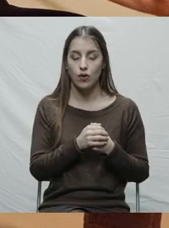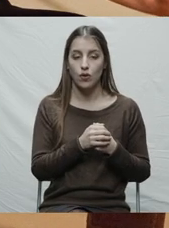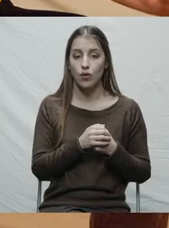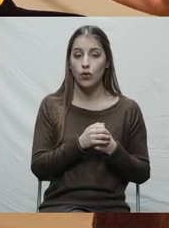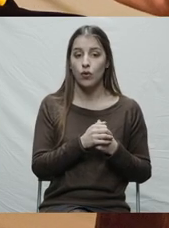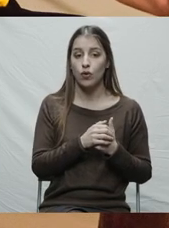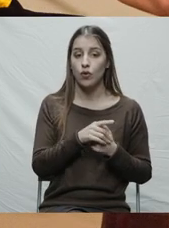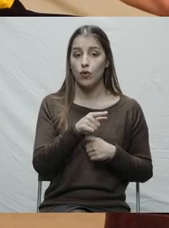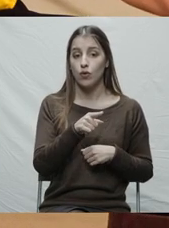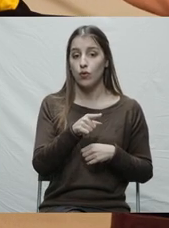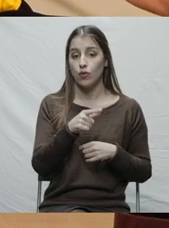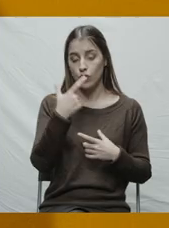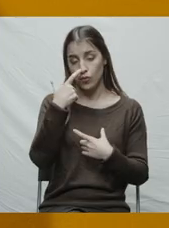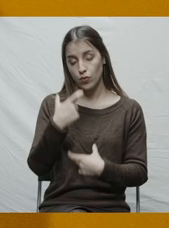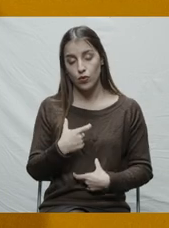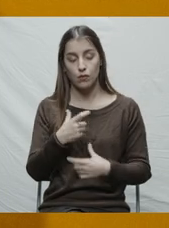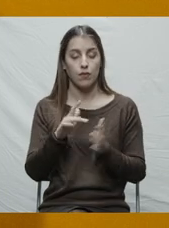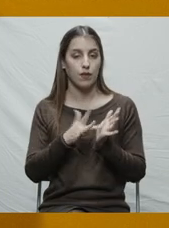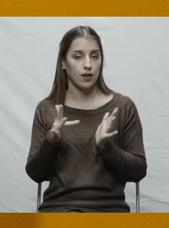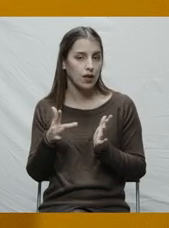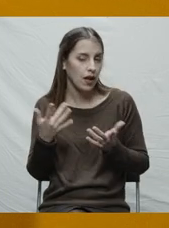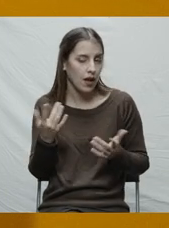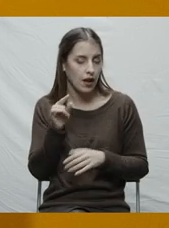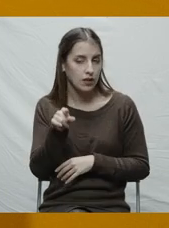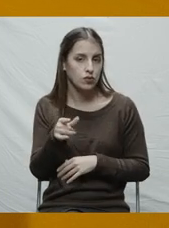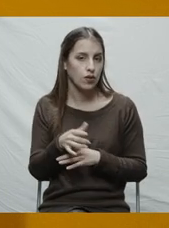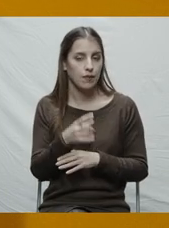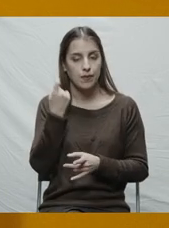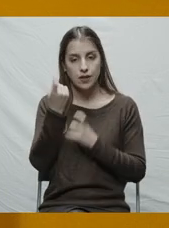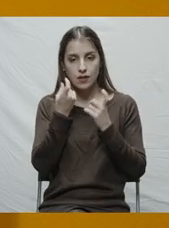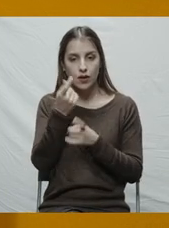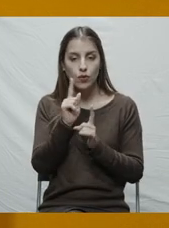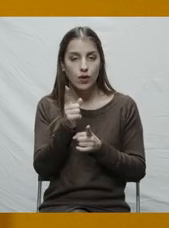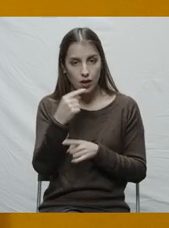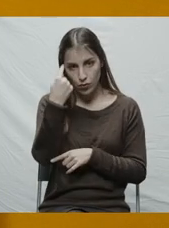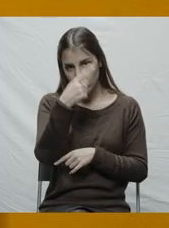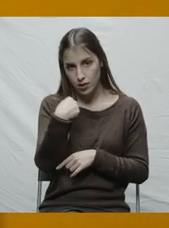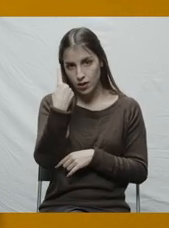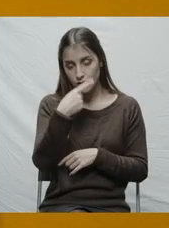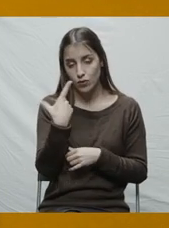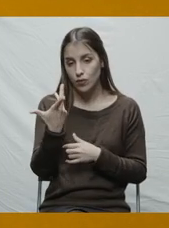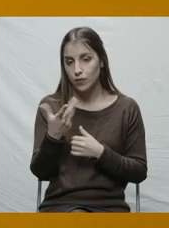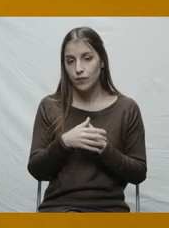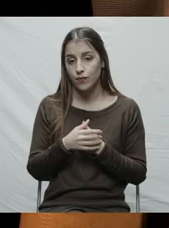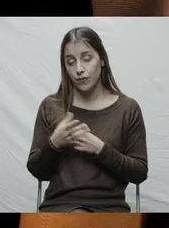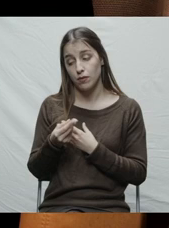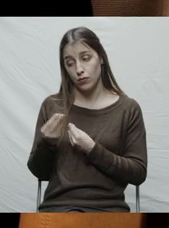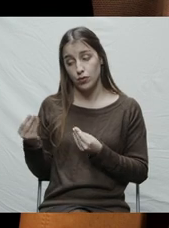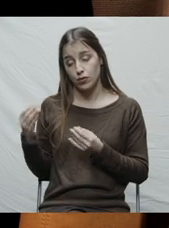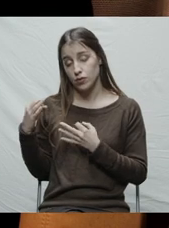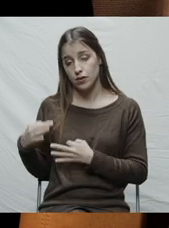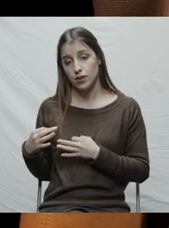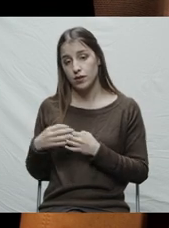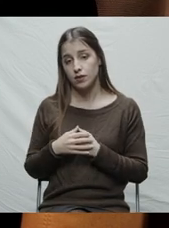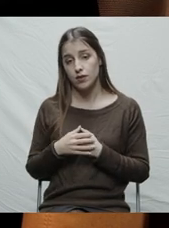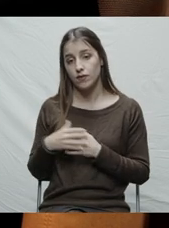como... Ou essa marca que vai deixando como um Pensar o que é vulto. isso, o que é o retrato, o que é. Podem ser Também. muitos, não é? Exato. Sim, vão ser muitos, com